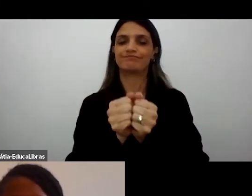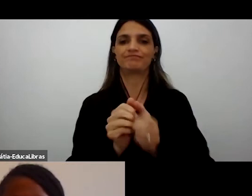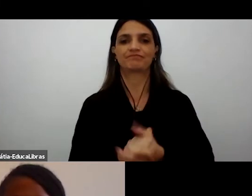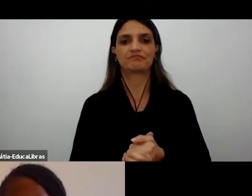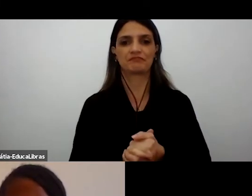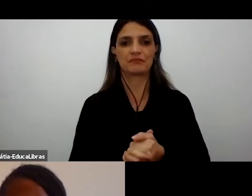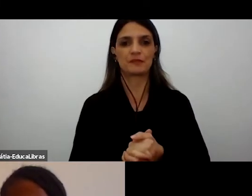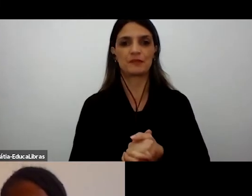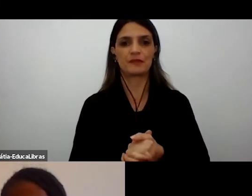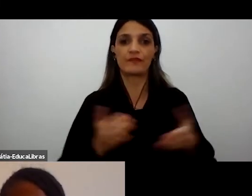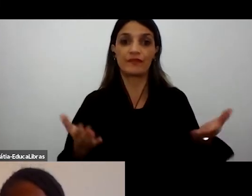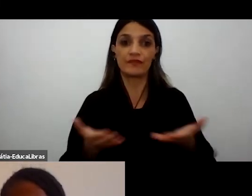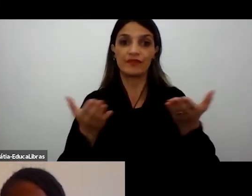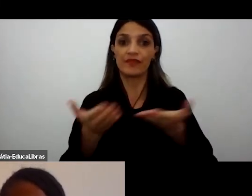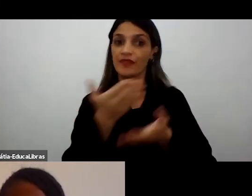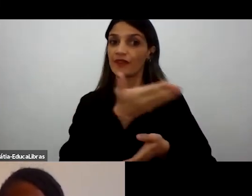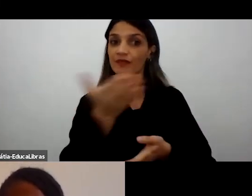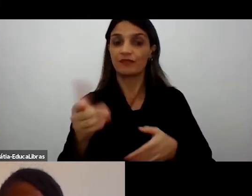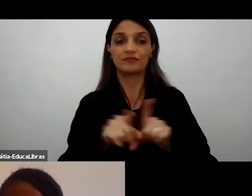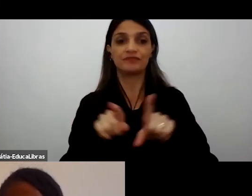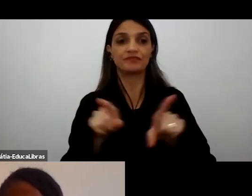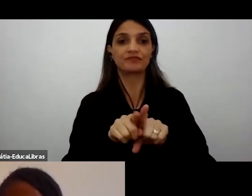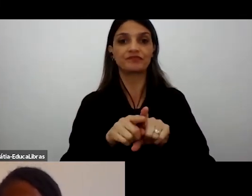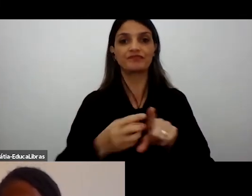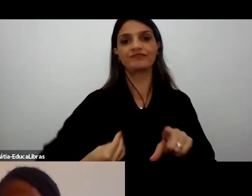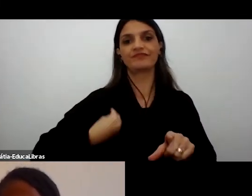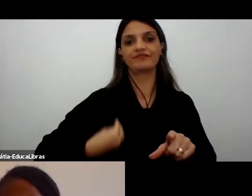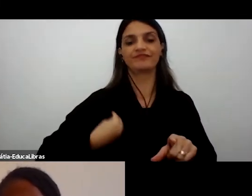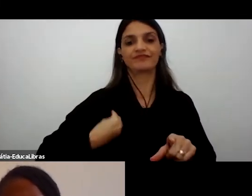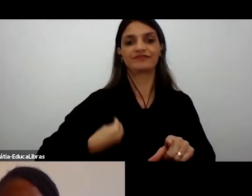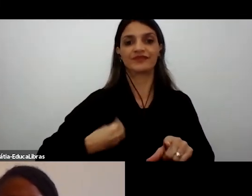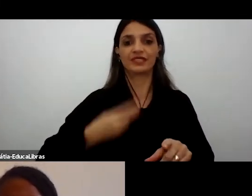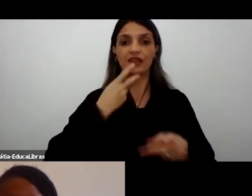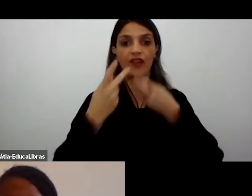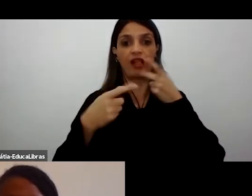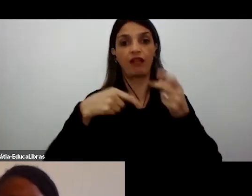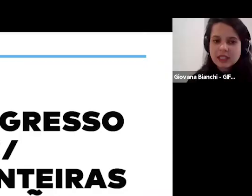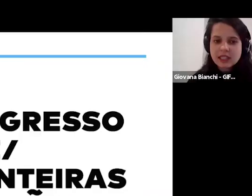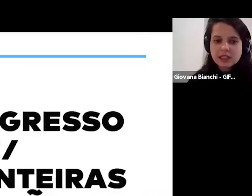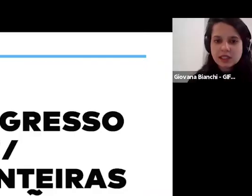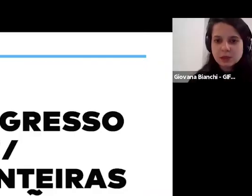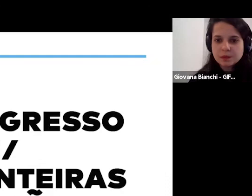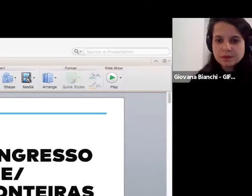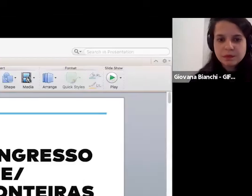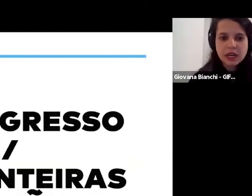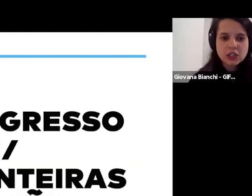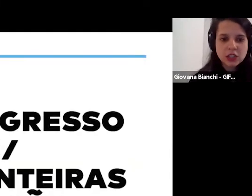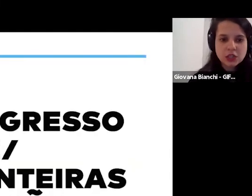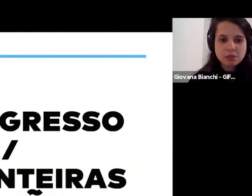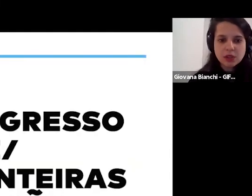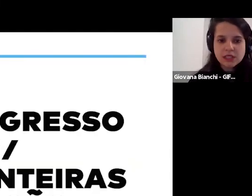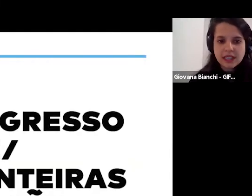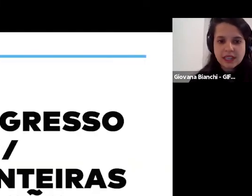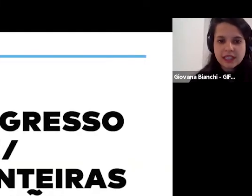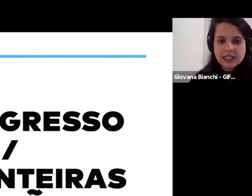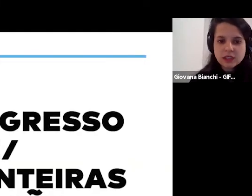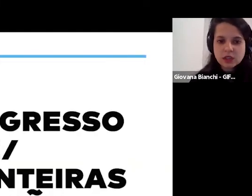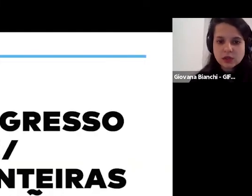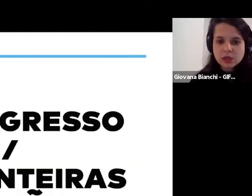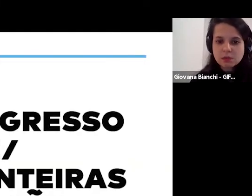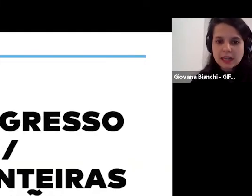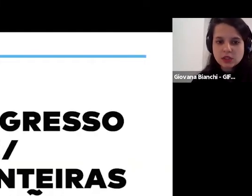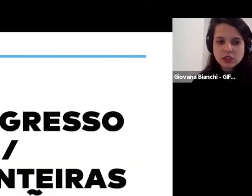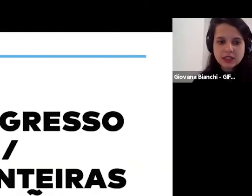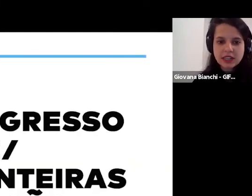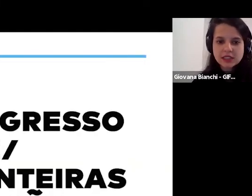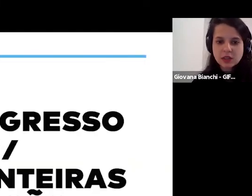Gostaria de estimular vocês também a se apresentarem aqui no chat, tá? Enviando nome e organização, para que a gente possa ir criando